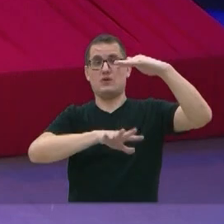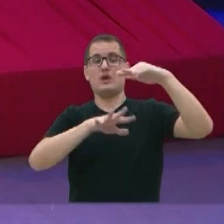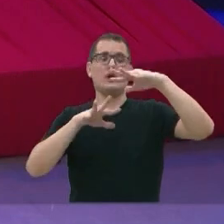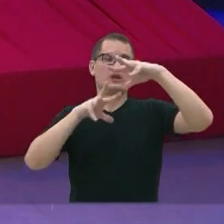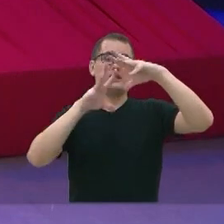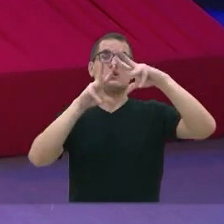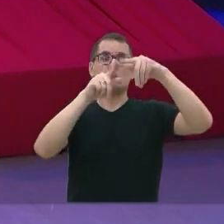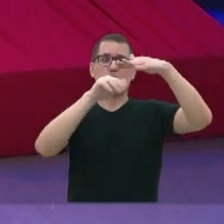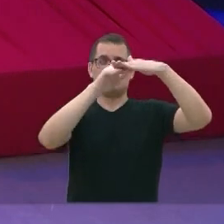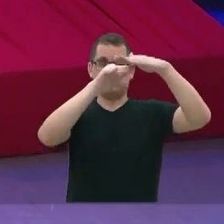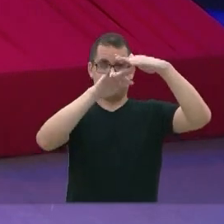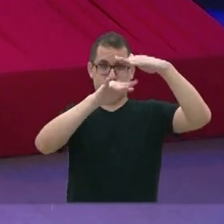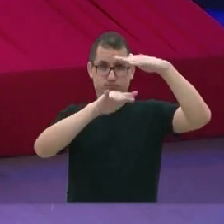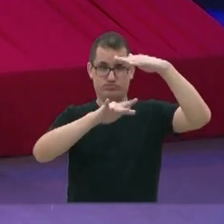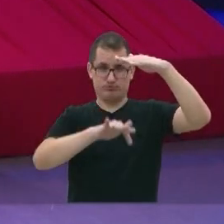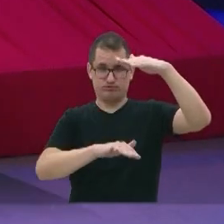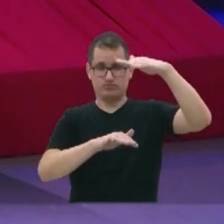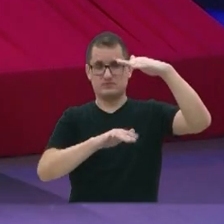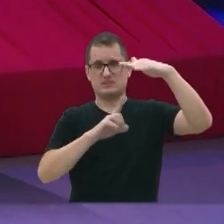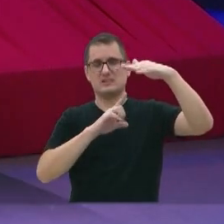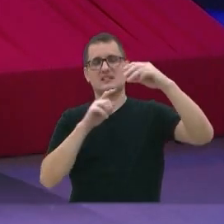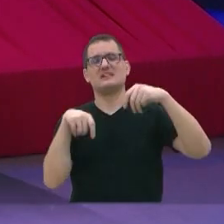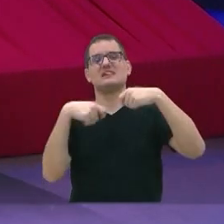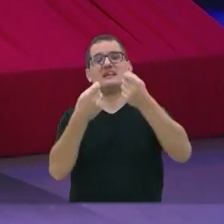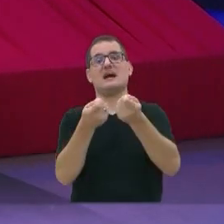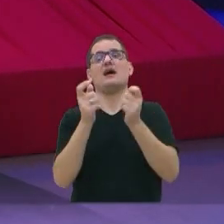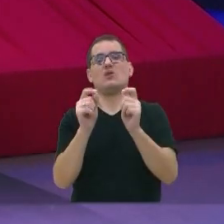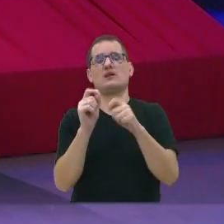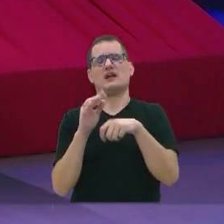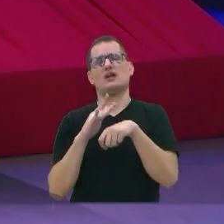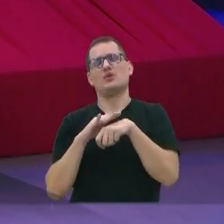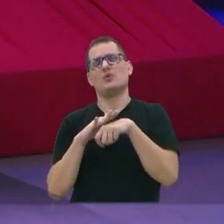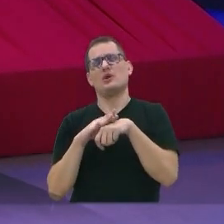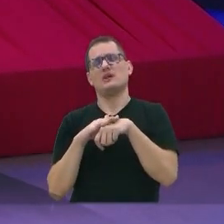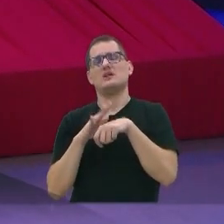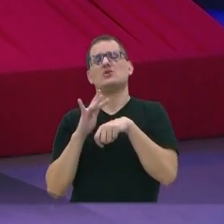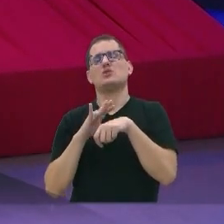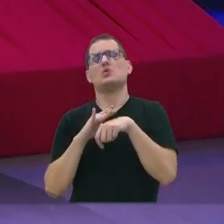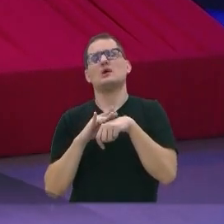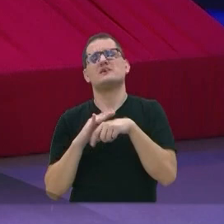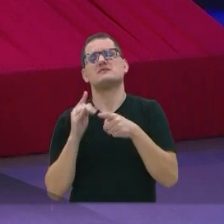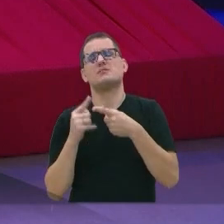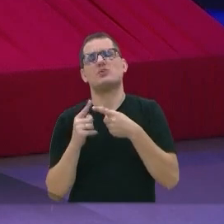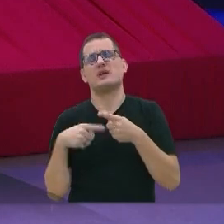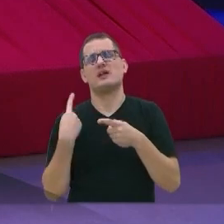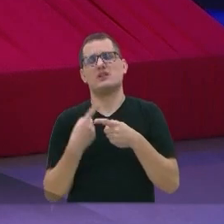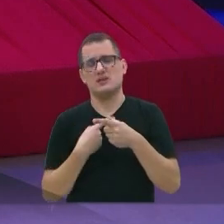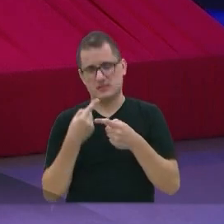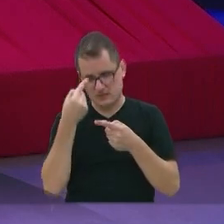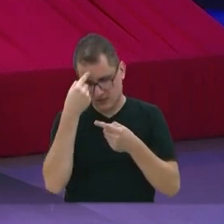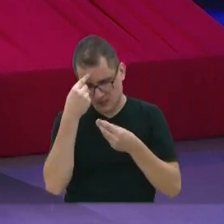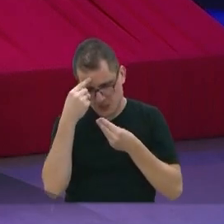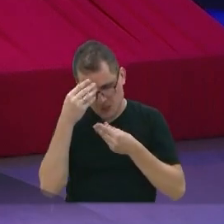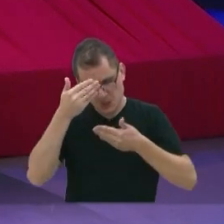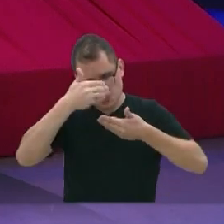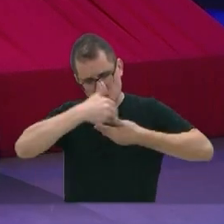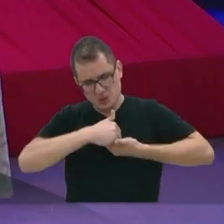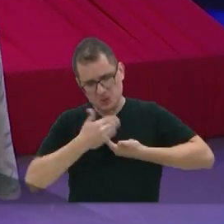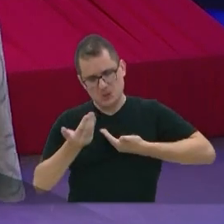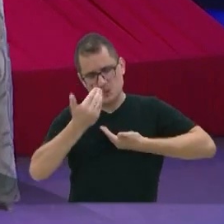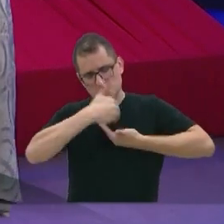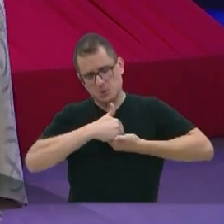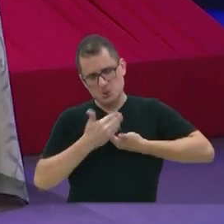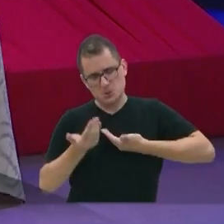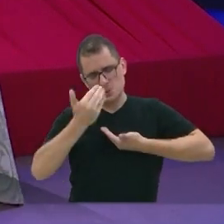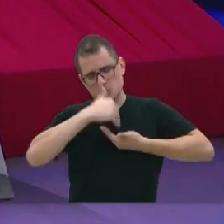Doença, motivada por situações guardadas no inconsciente humano.